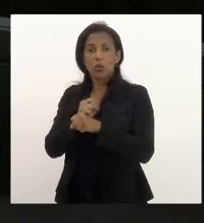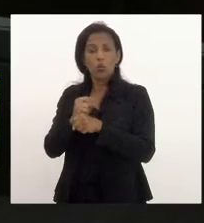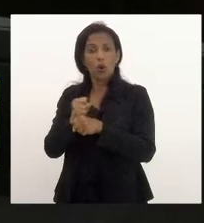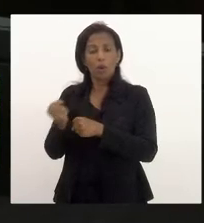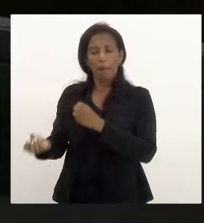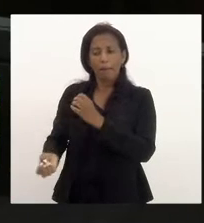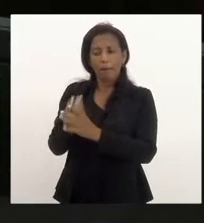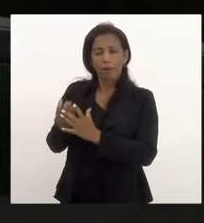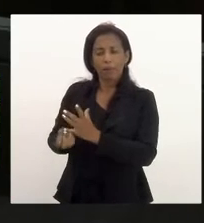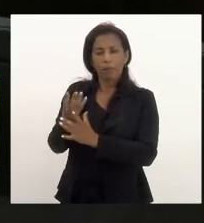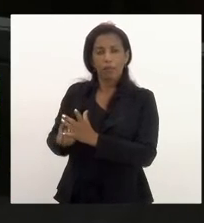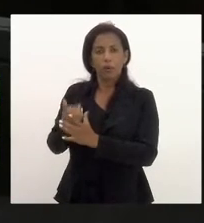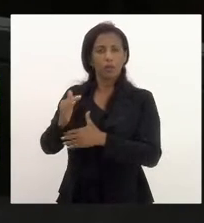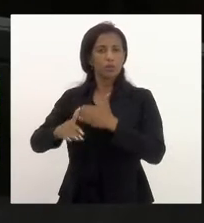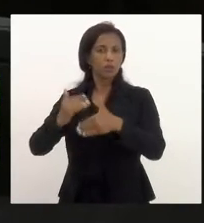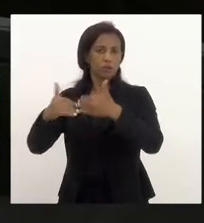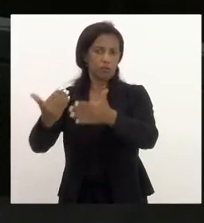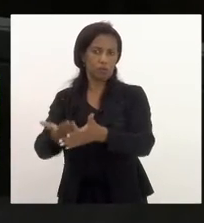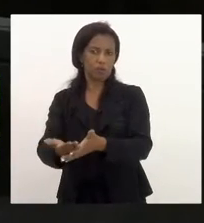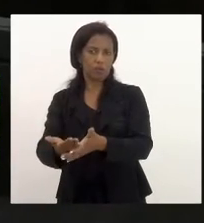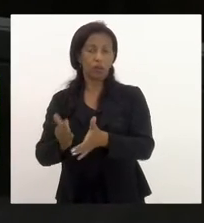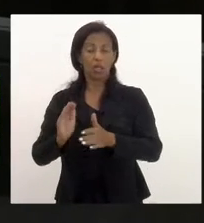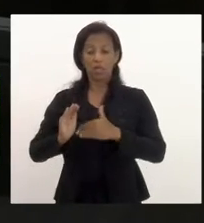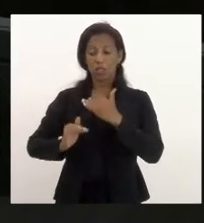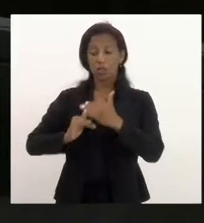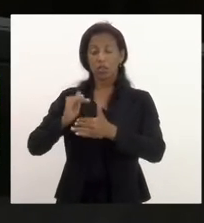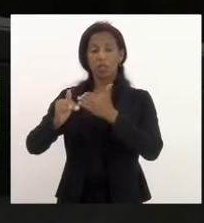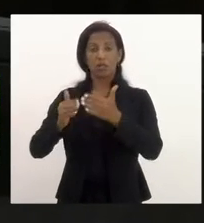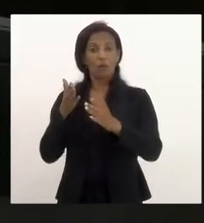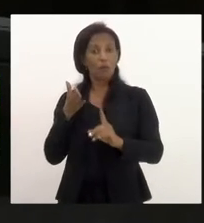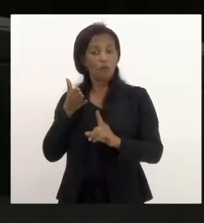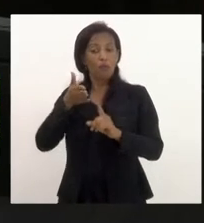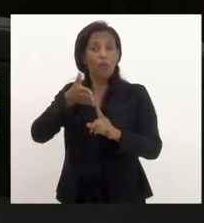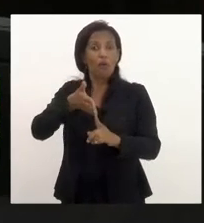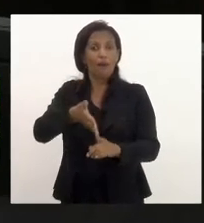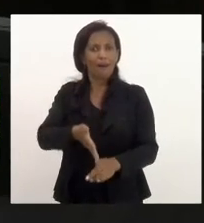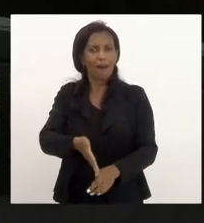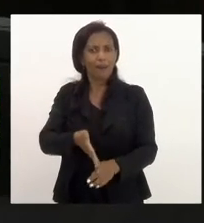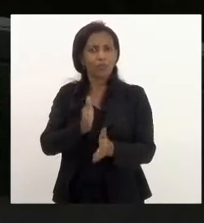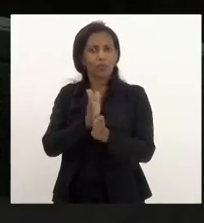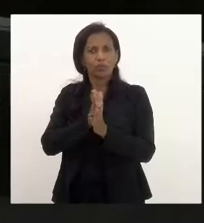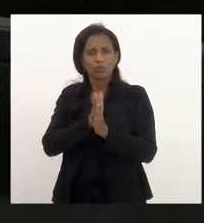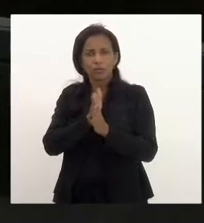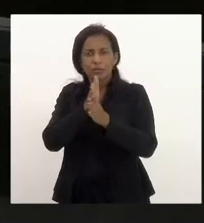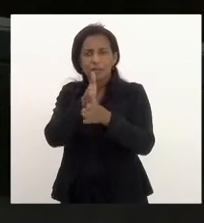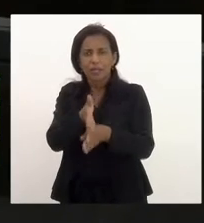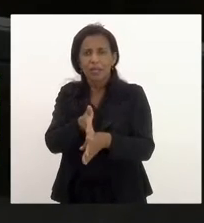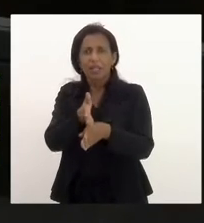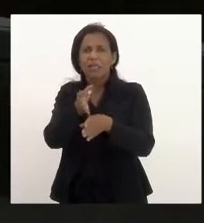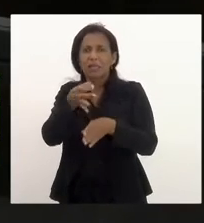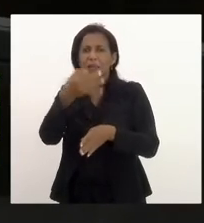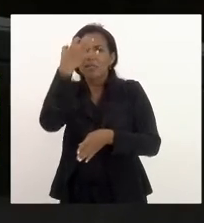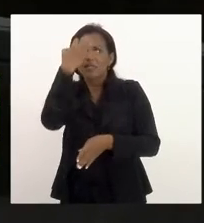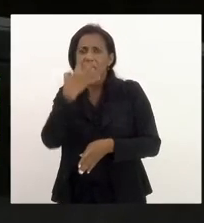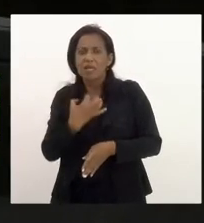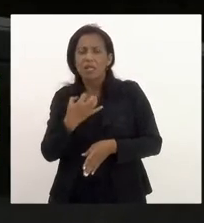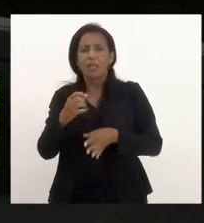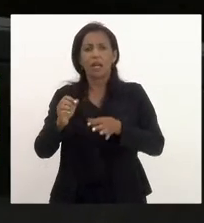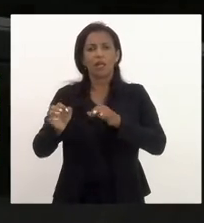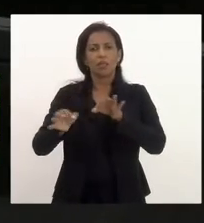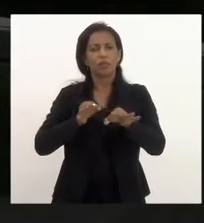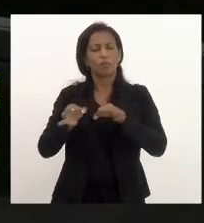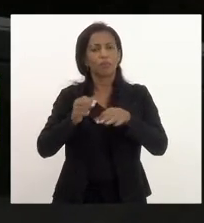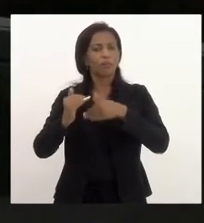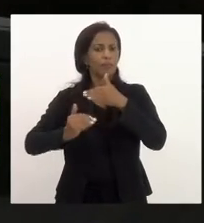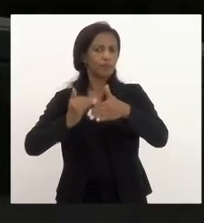produzir efetivamente desenvolvimento e desenvolvimento muito focado naquele segmentos que tem mais celeridade para a gente fazer